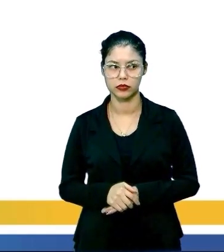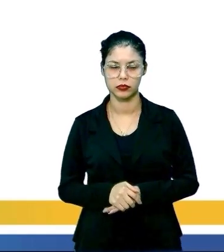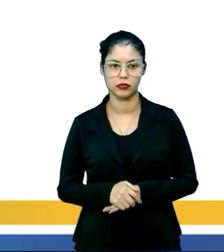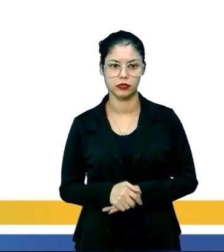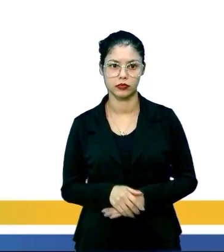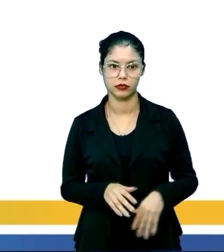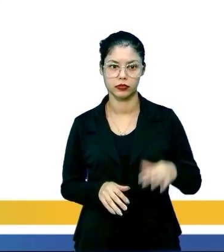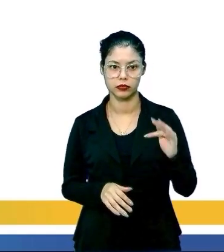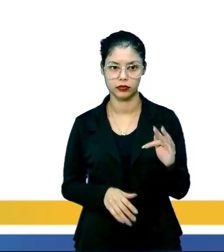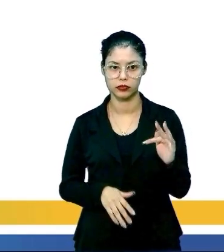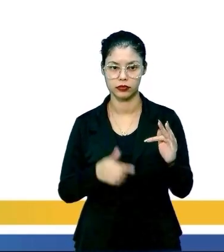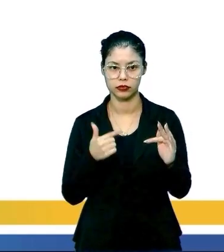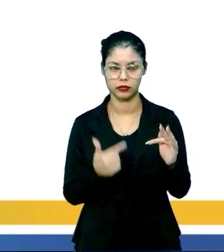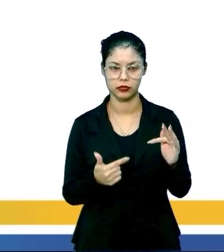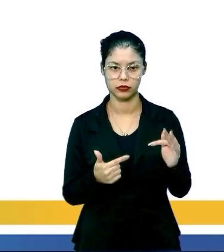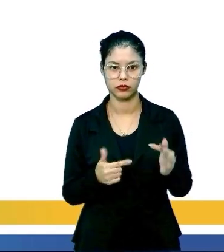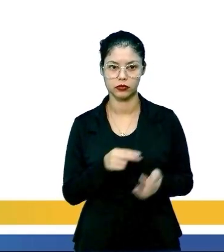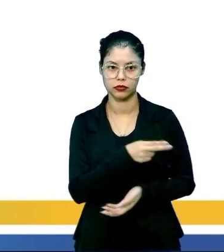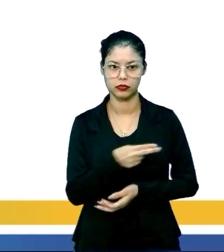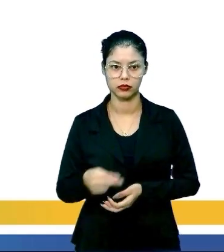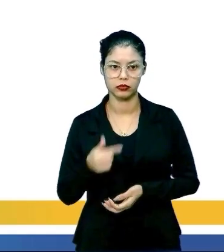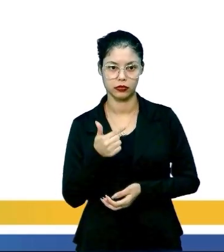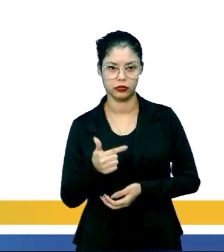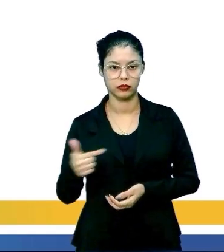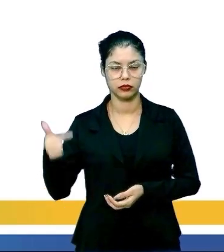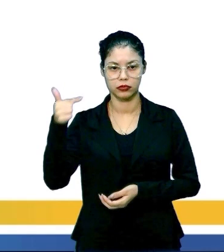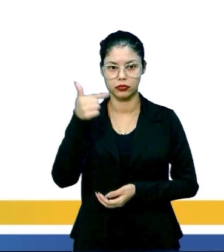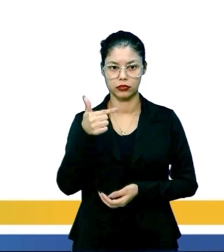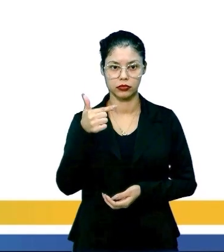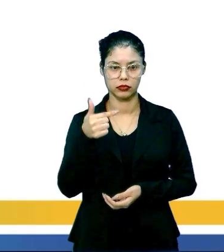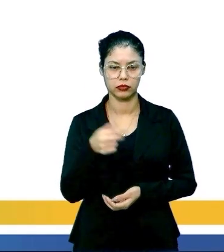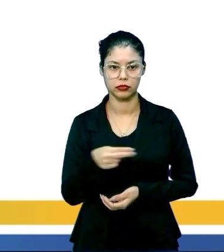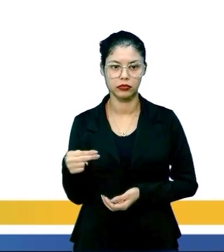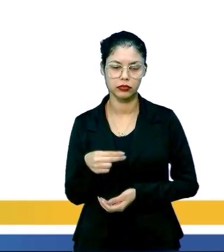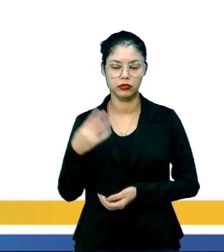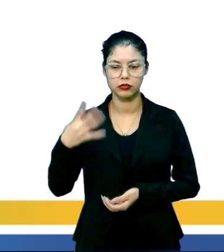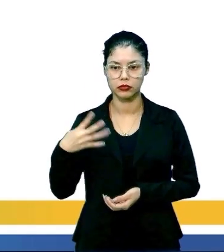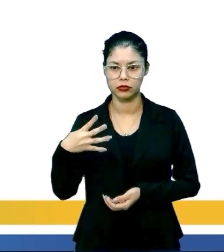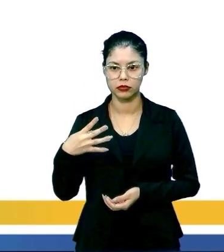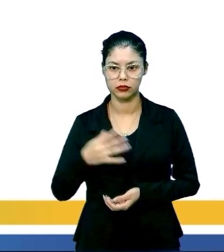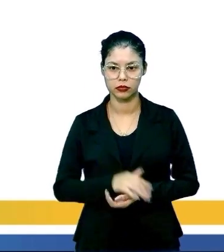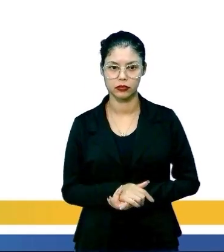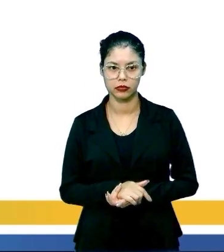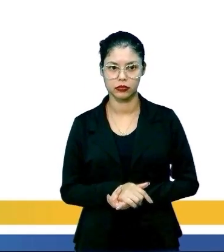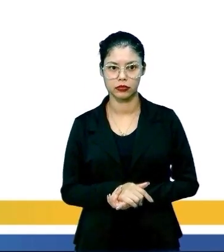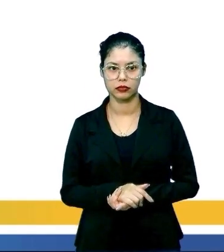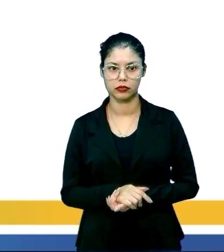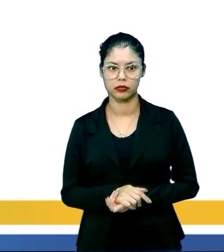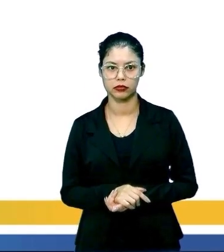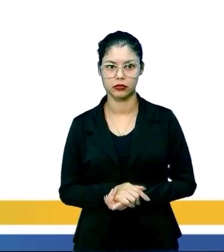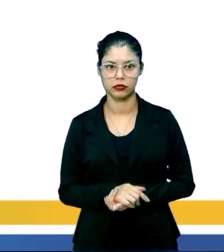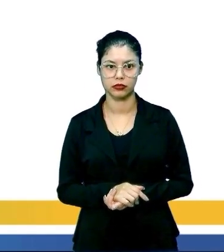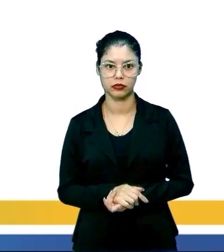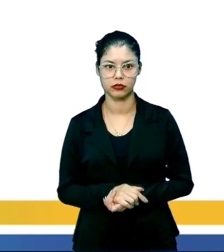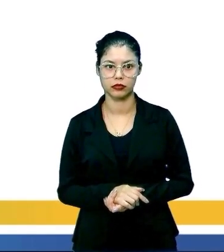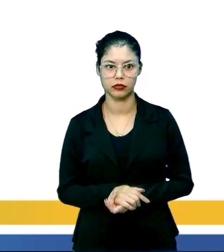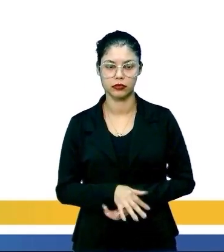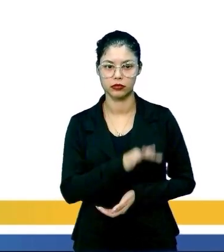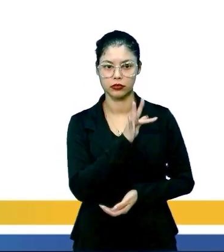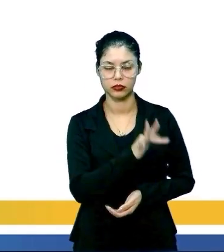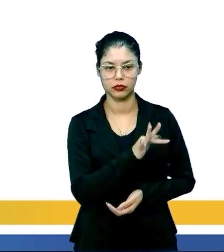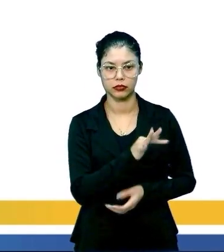Por exemplo, o f de 2 é igual a 2 ao quadrado. 2 ao quadrado é igual a